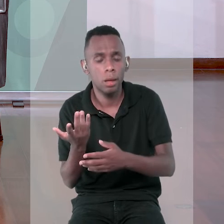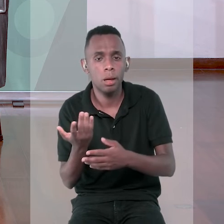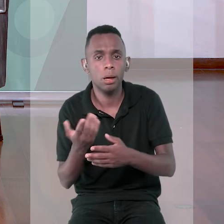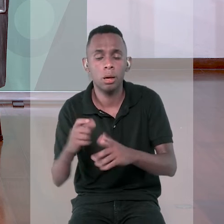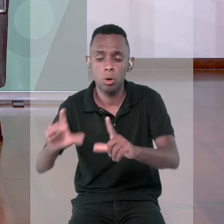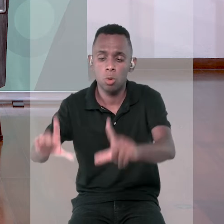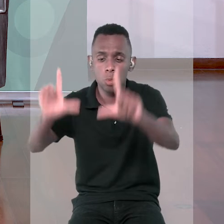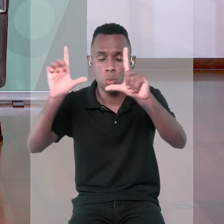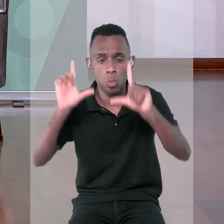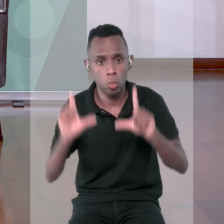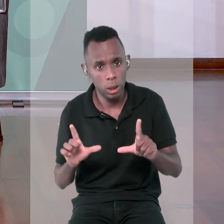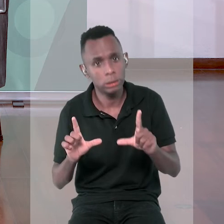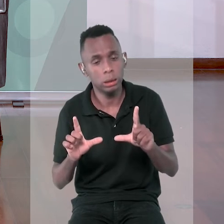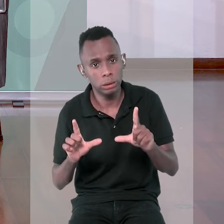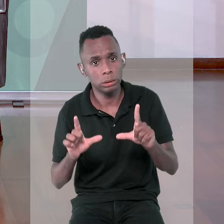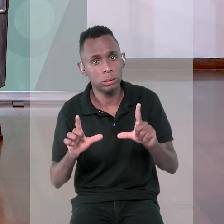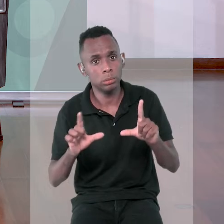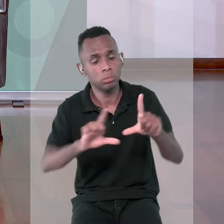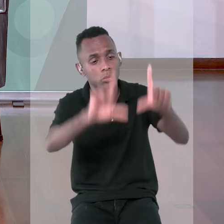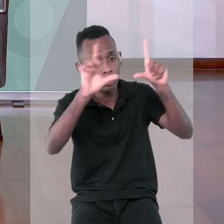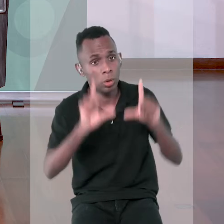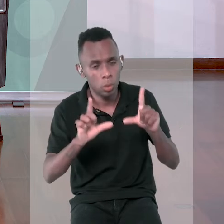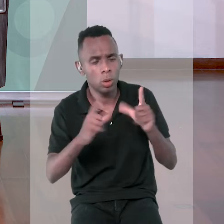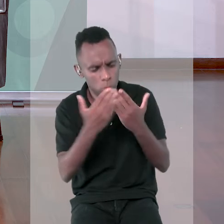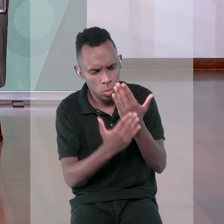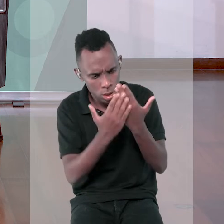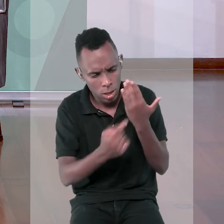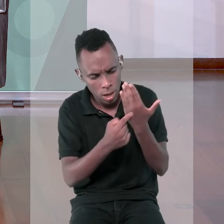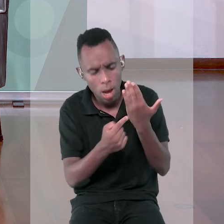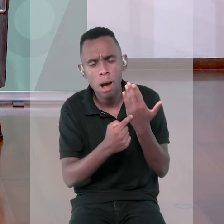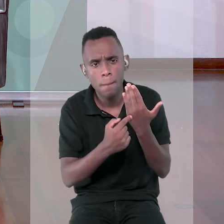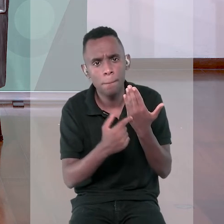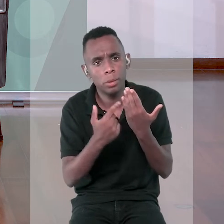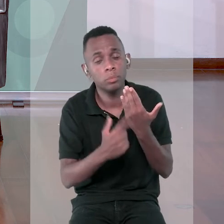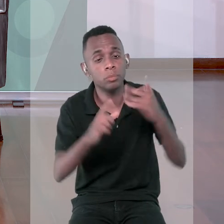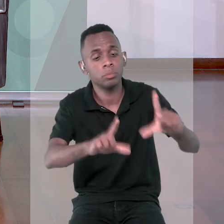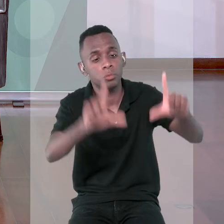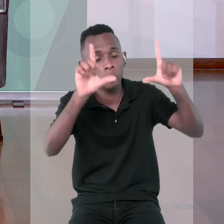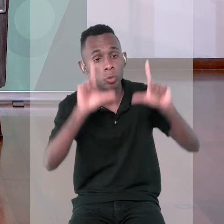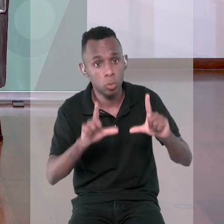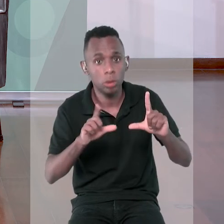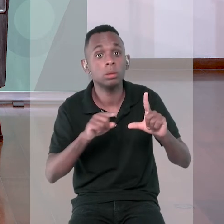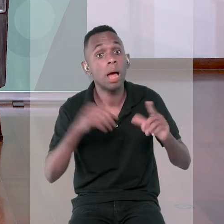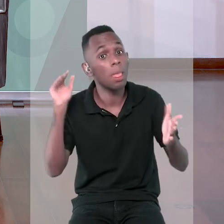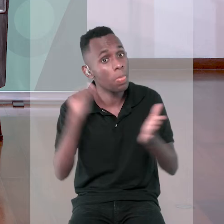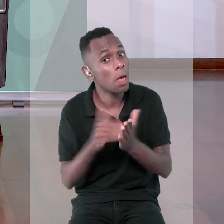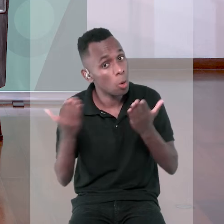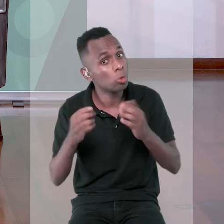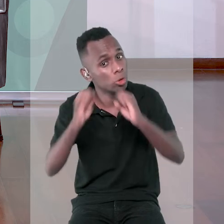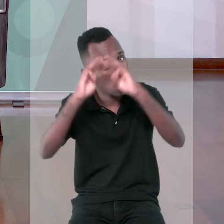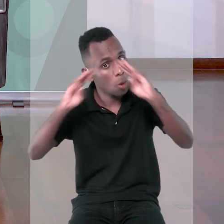quadro, que é o quadro que está até, inclusive, aqui na capa do livro, e esse quadro, inclusive, está lá até